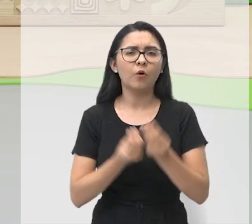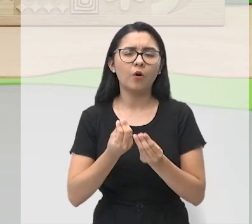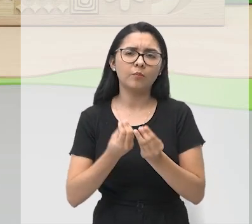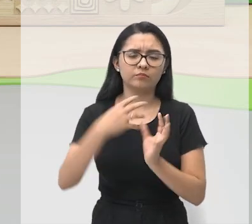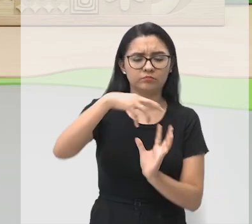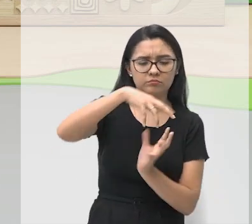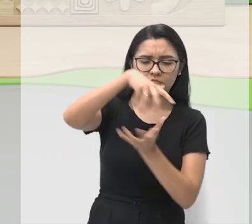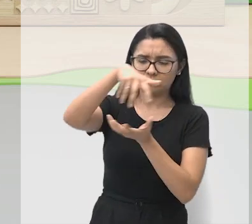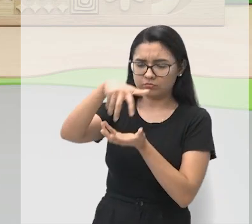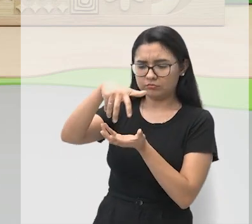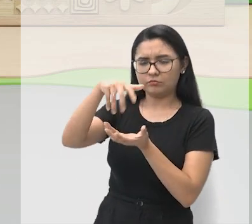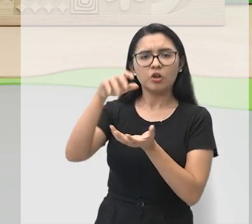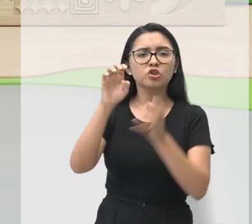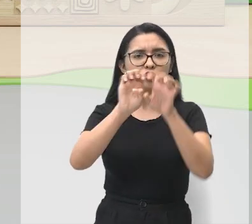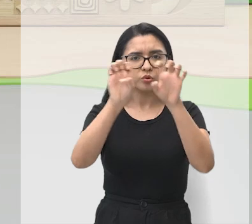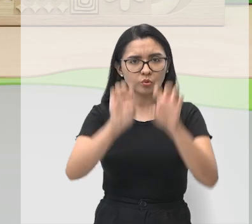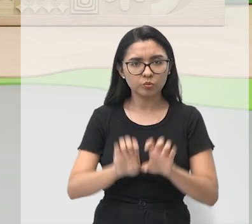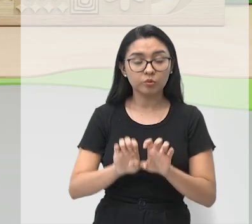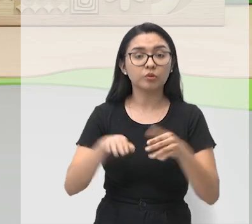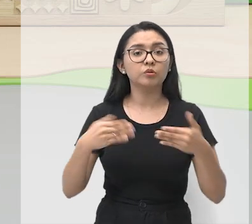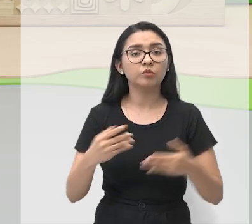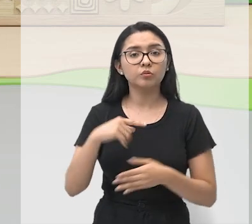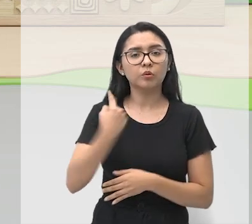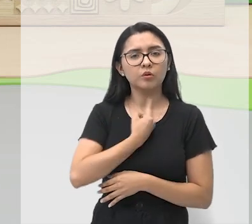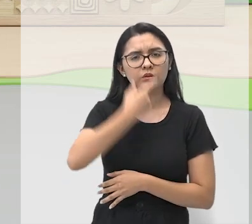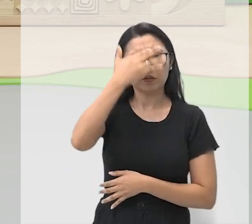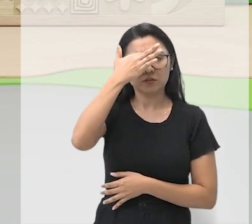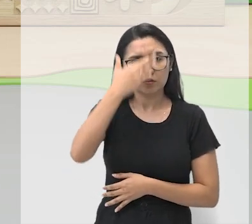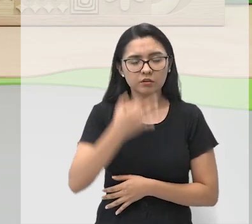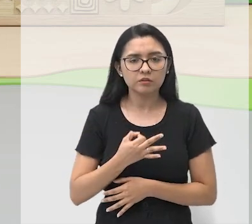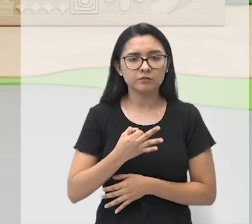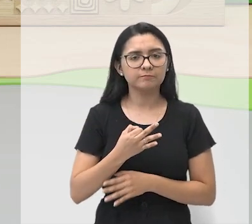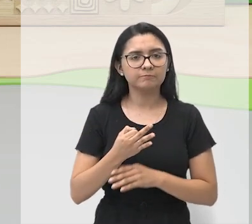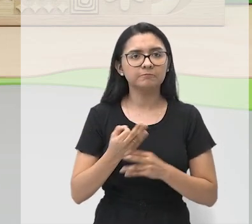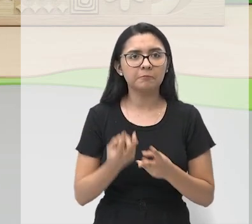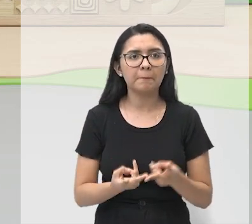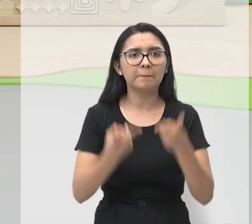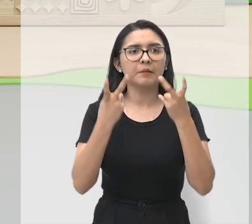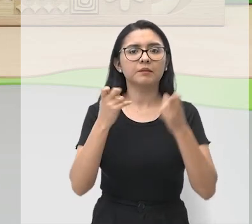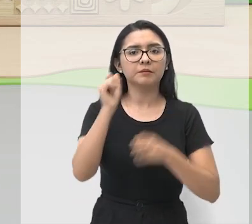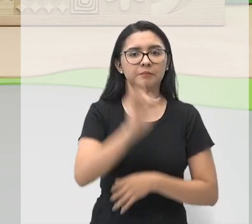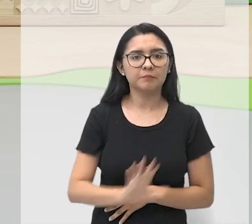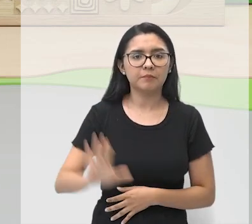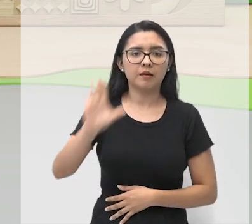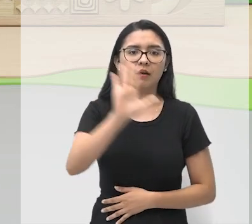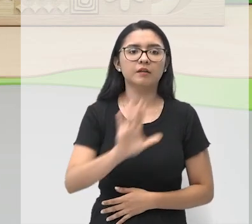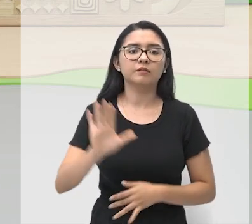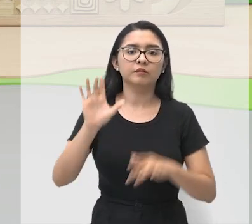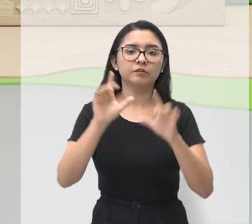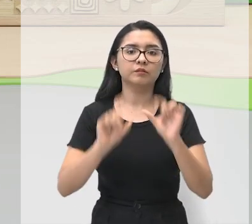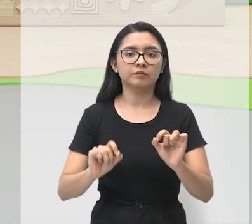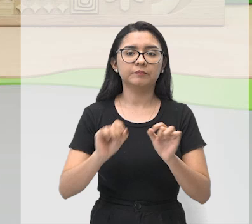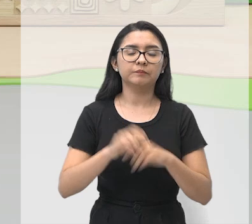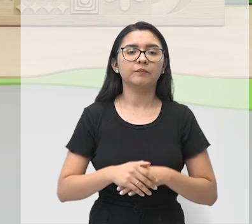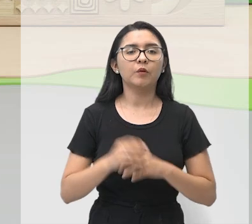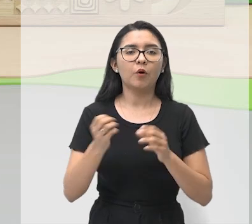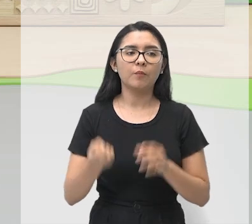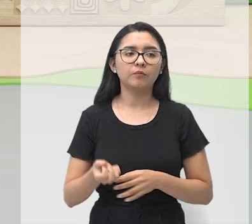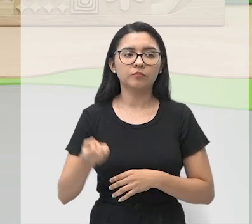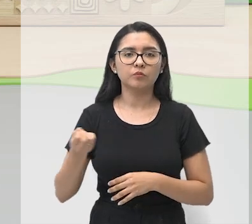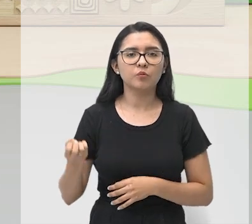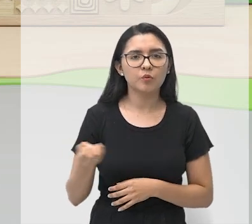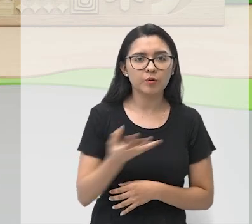Terra, nós vamos entender primeiro o que? Como vemos aqui na imagem, o surgimento do